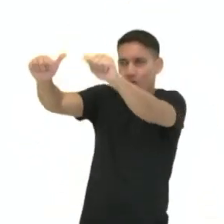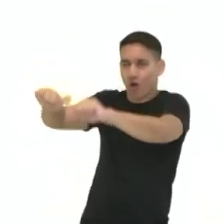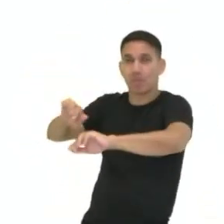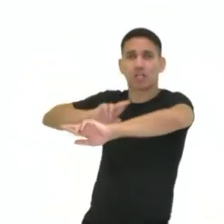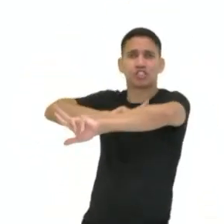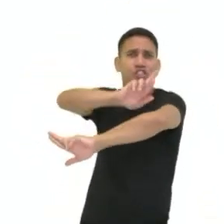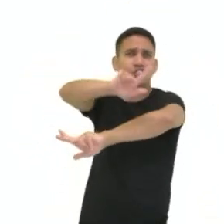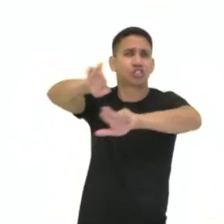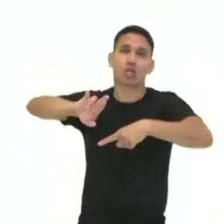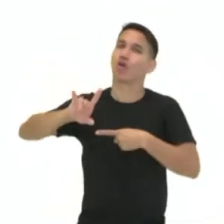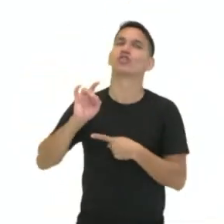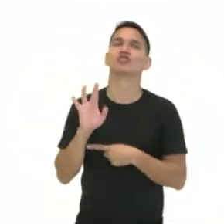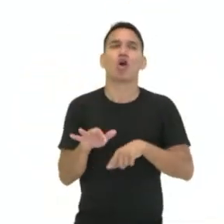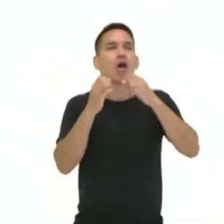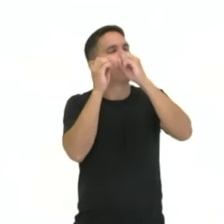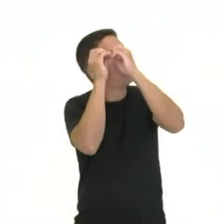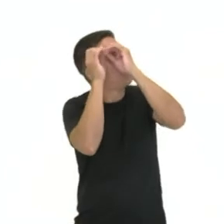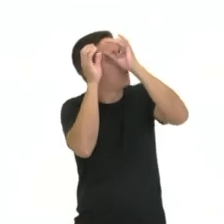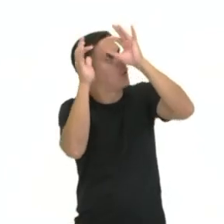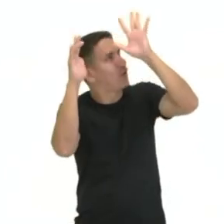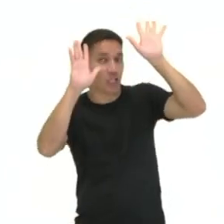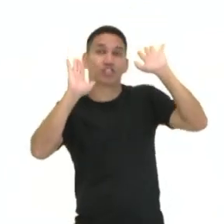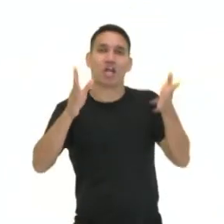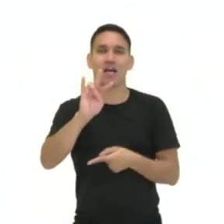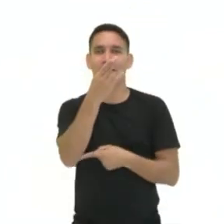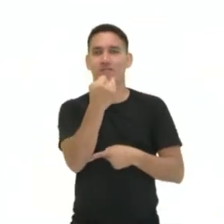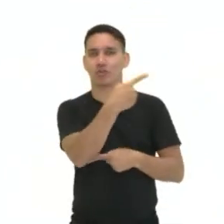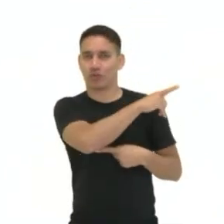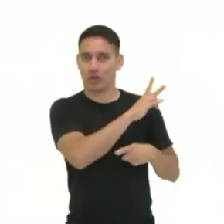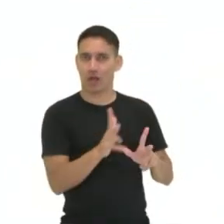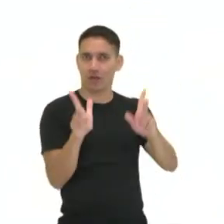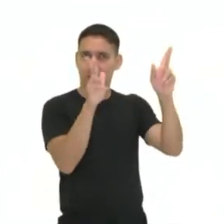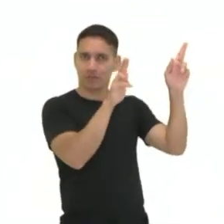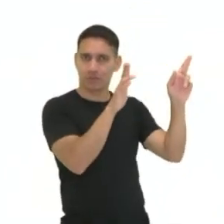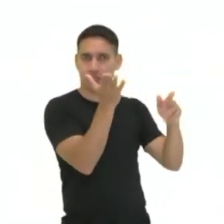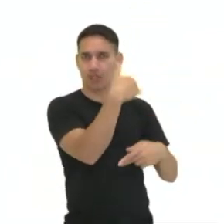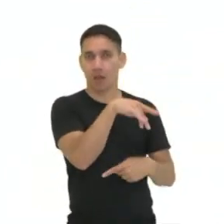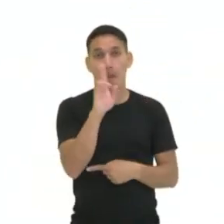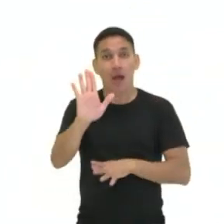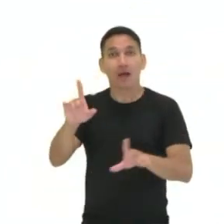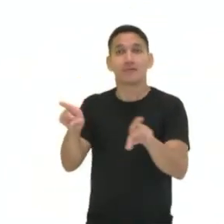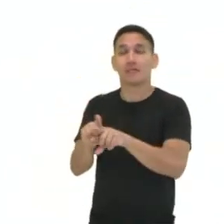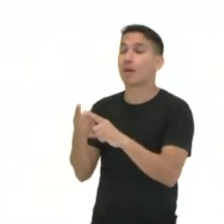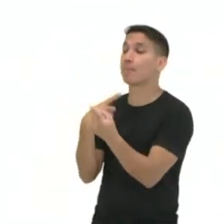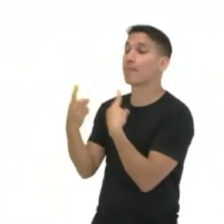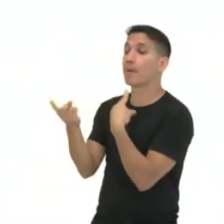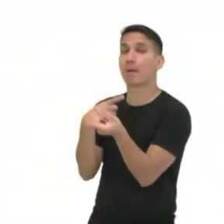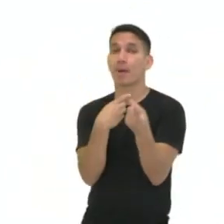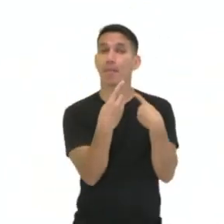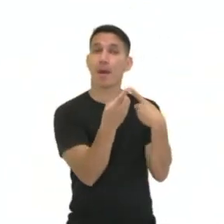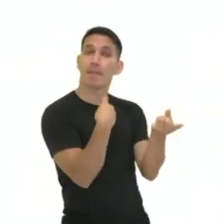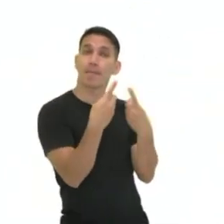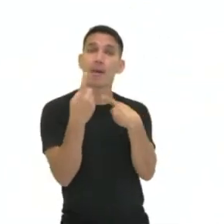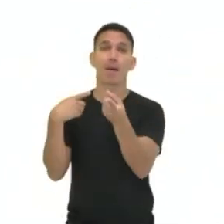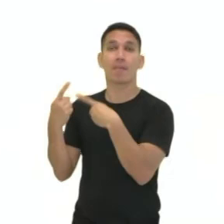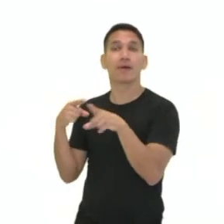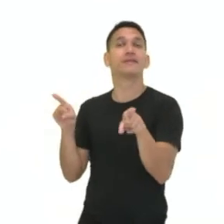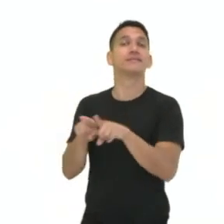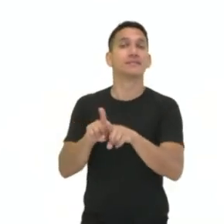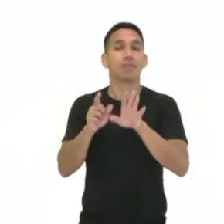o balão de pensamento, conforme a gente viu aí no slide anterior, mas balões de diálogos. E esses balões de diálogos